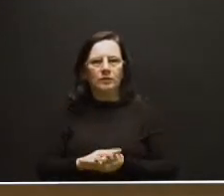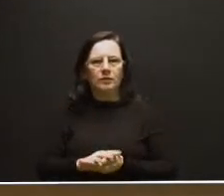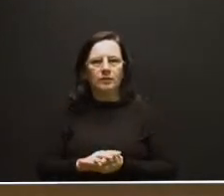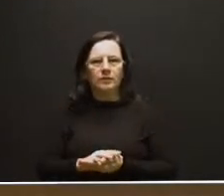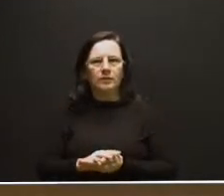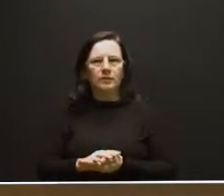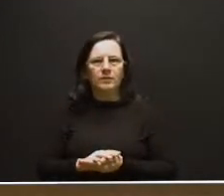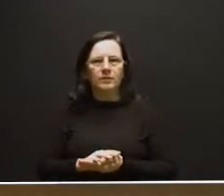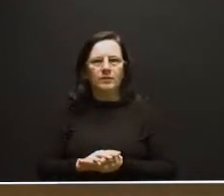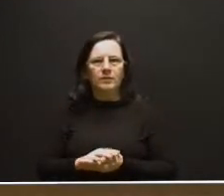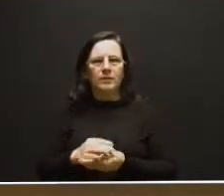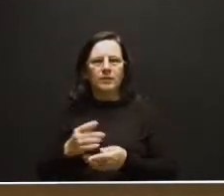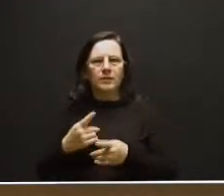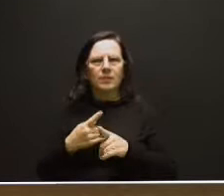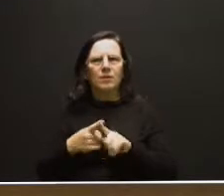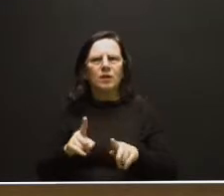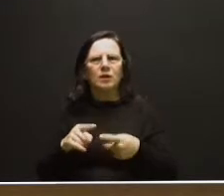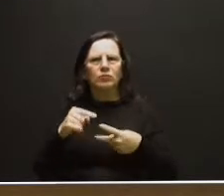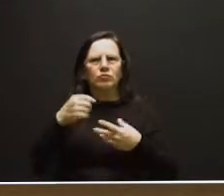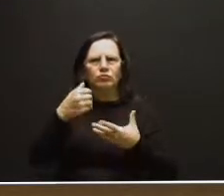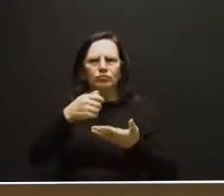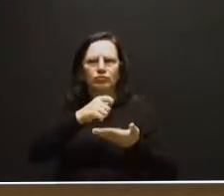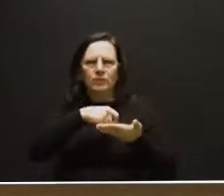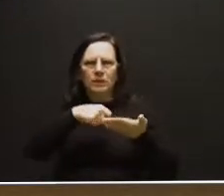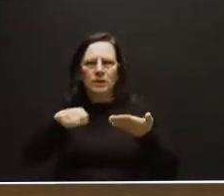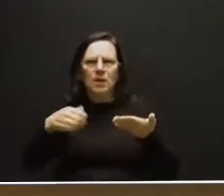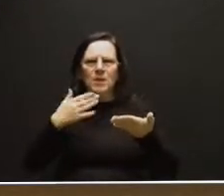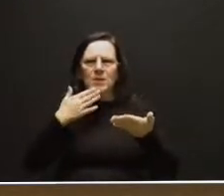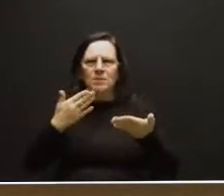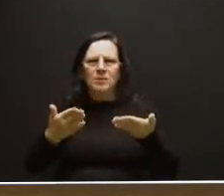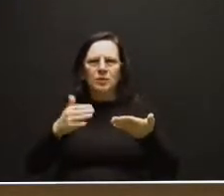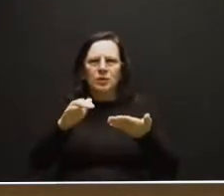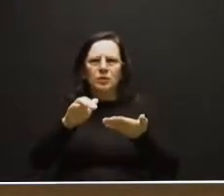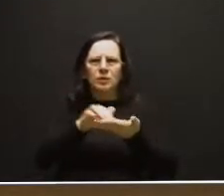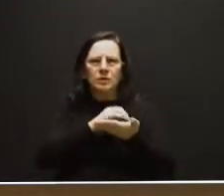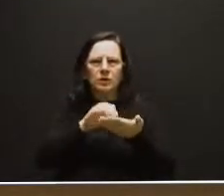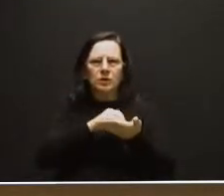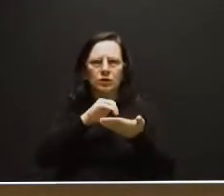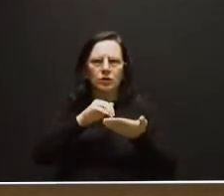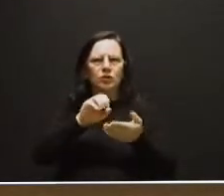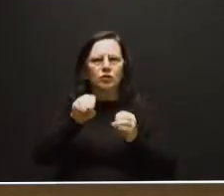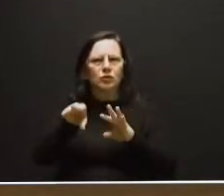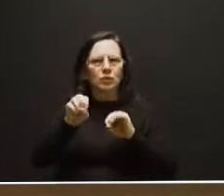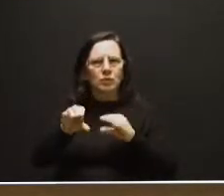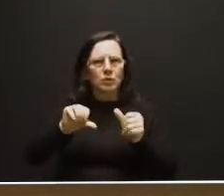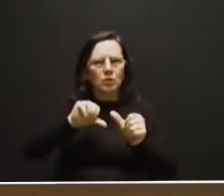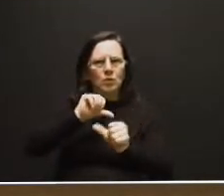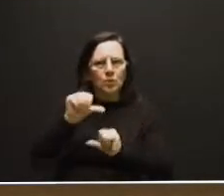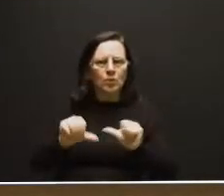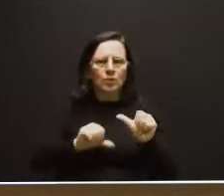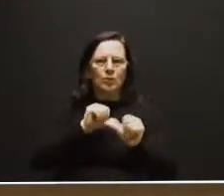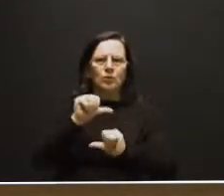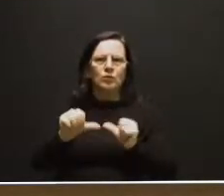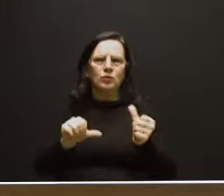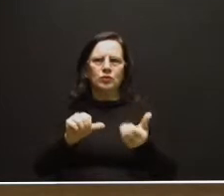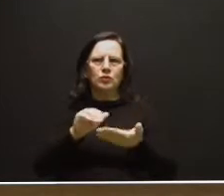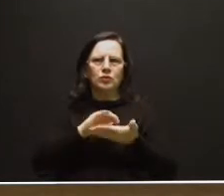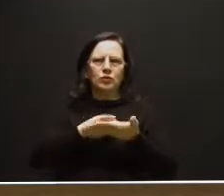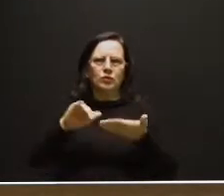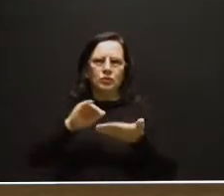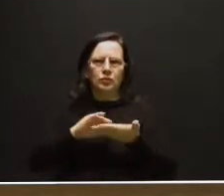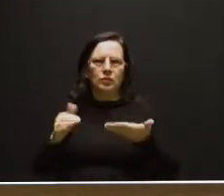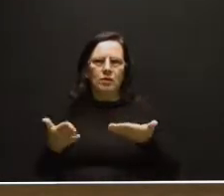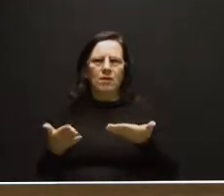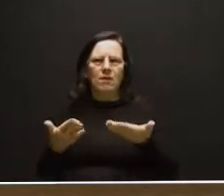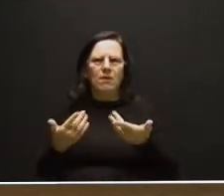bem mas houve assinatura de vários vereadores pedindo para que a seca ter educação mude e secretário mas o